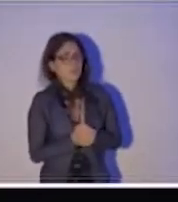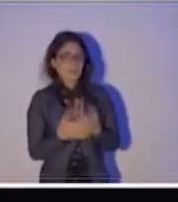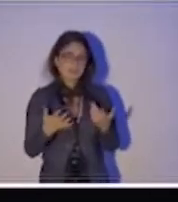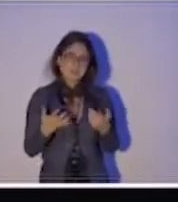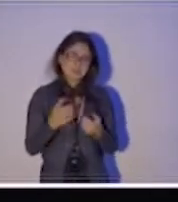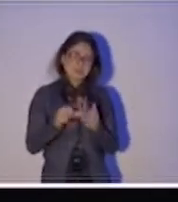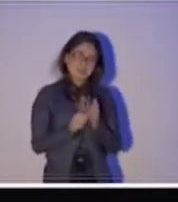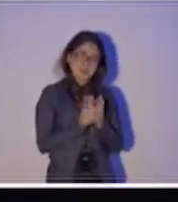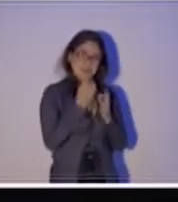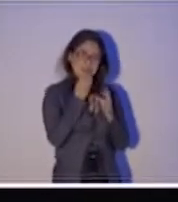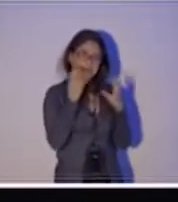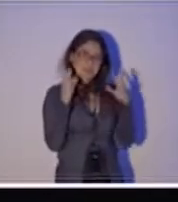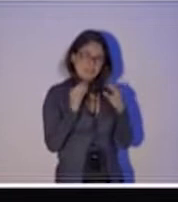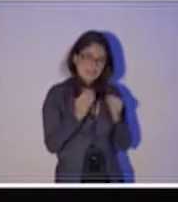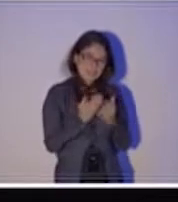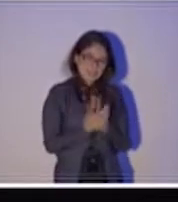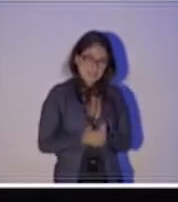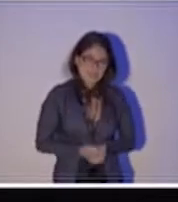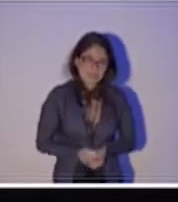boa noite.